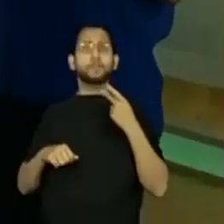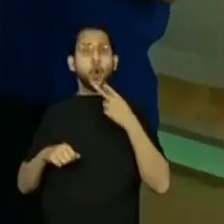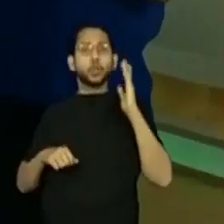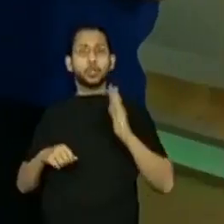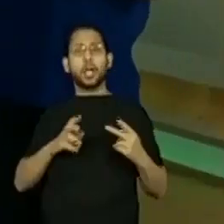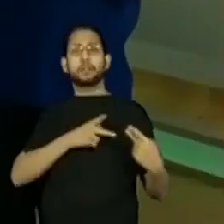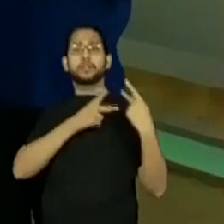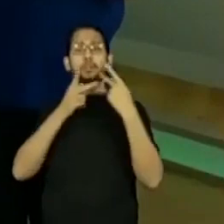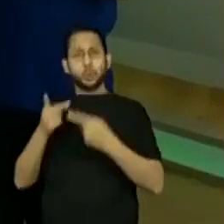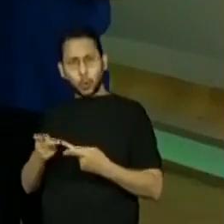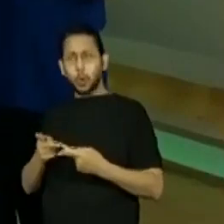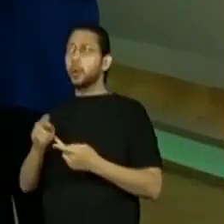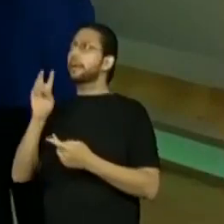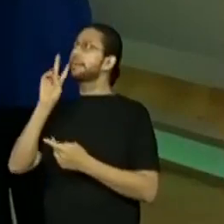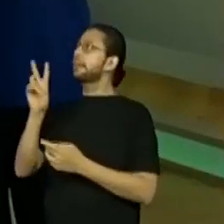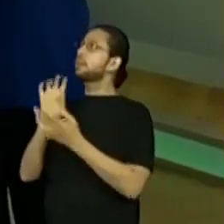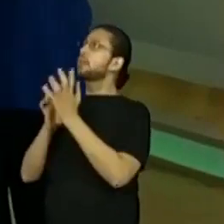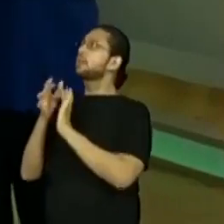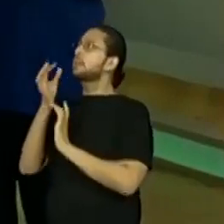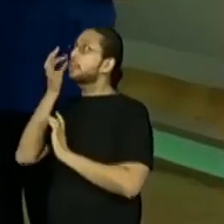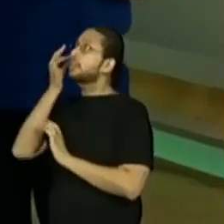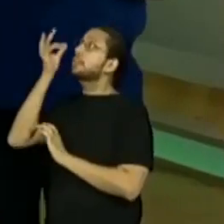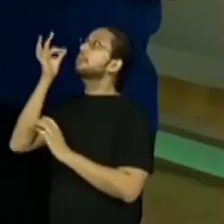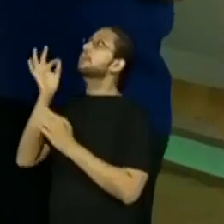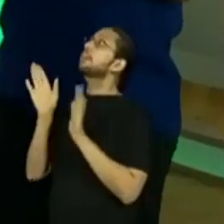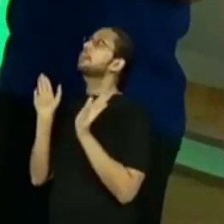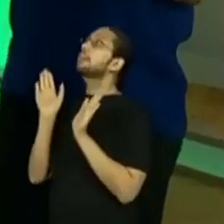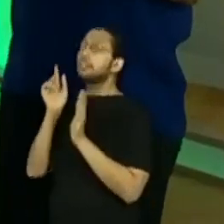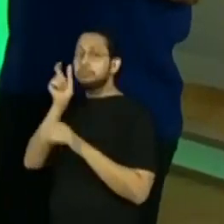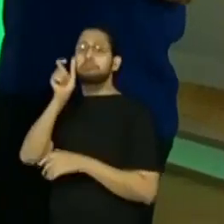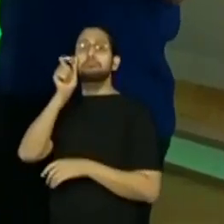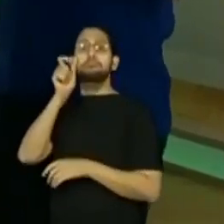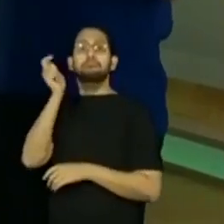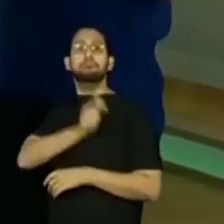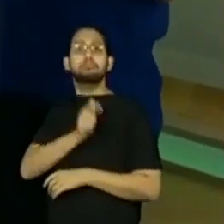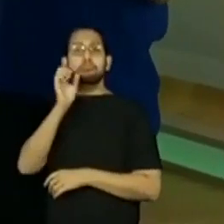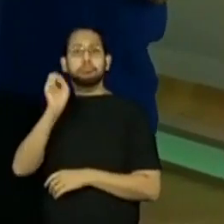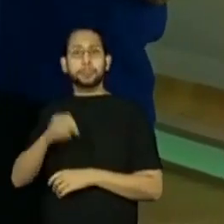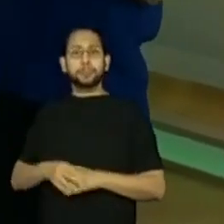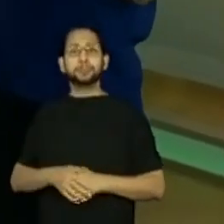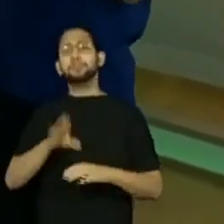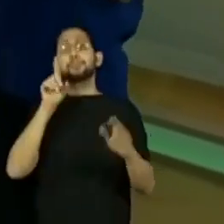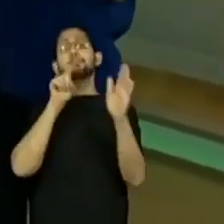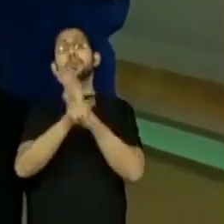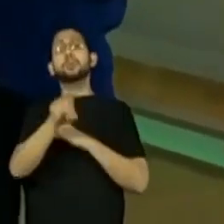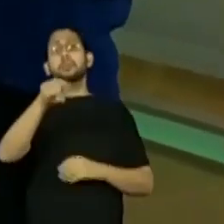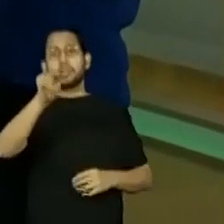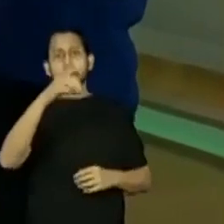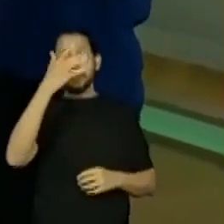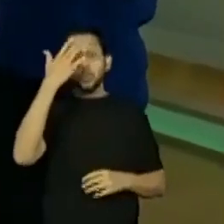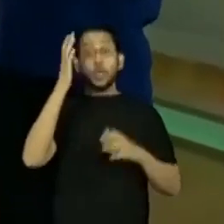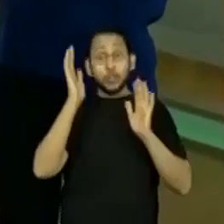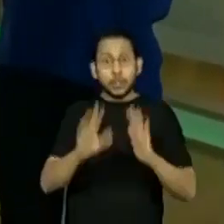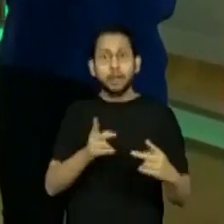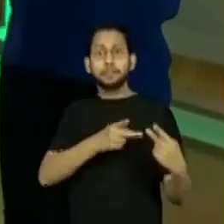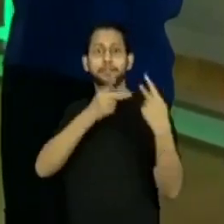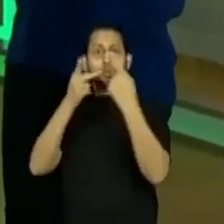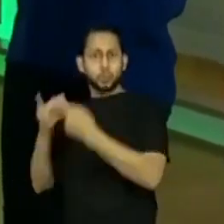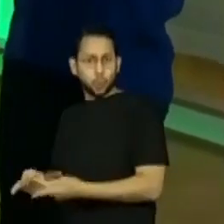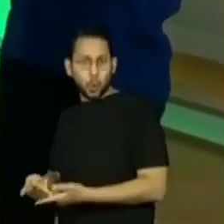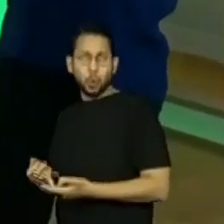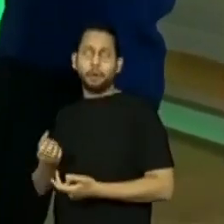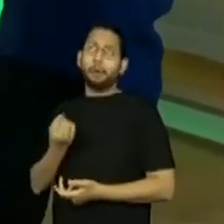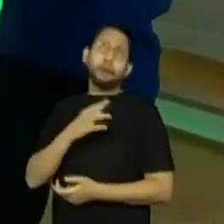Helena. E deixa eu perguntar uma coisa para vocês que já foram, que já estiveram lá, e para vocês que